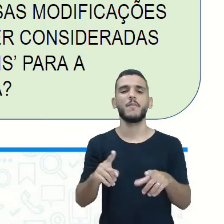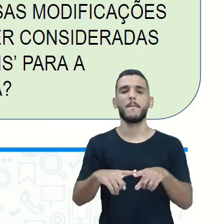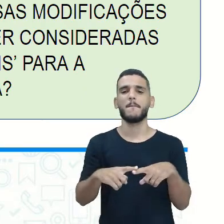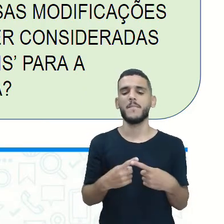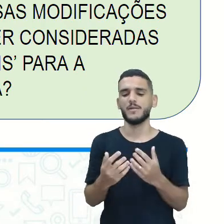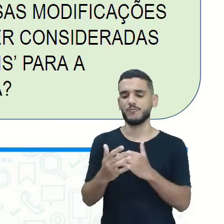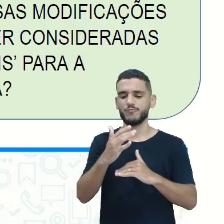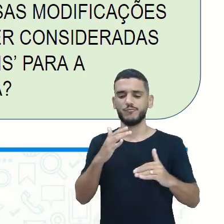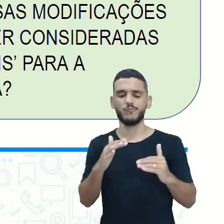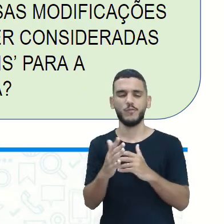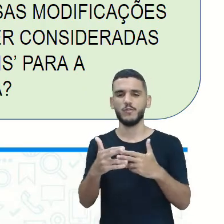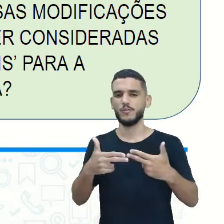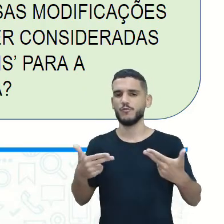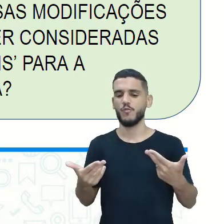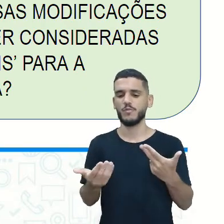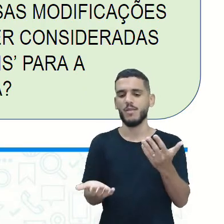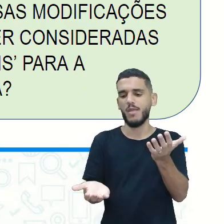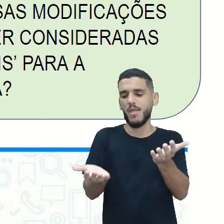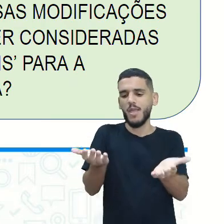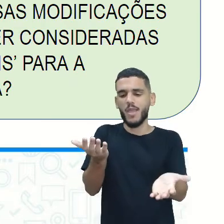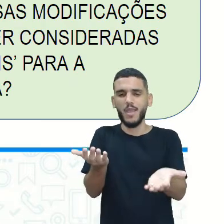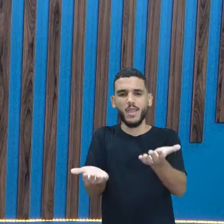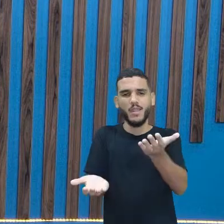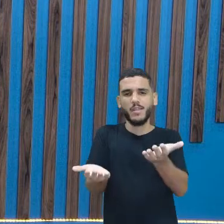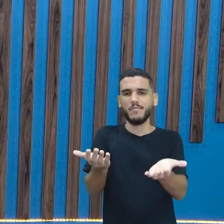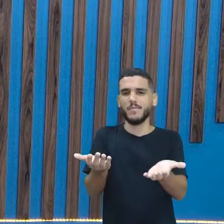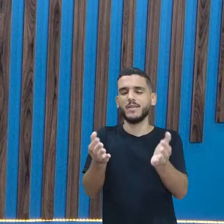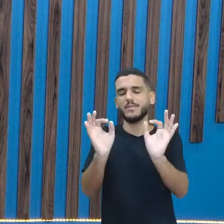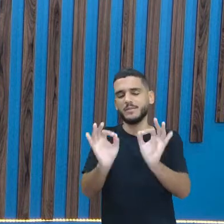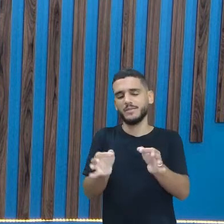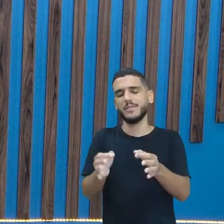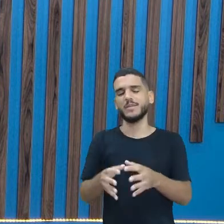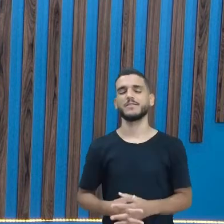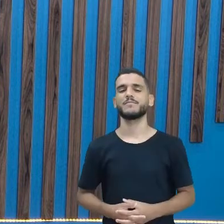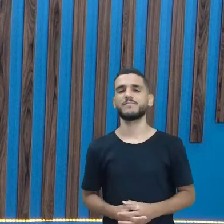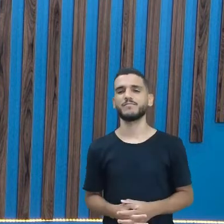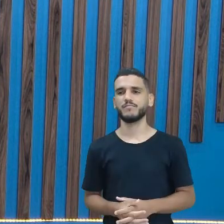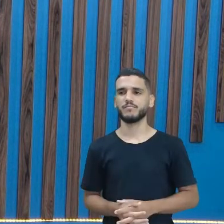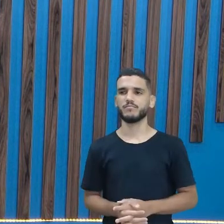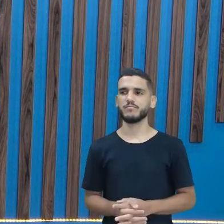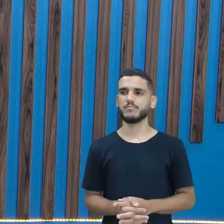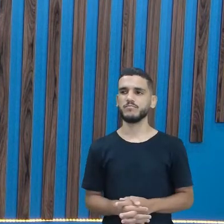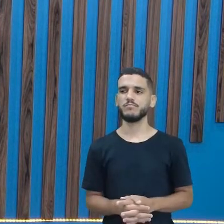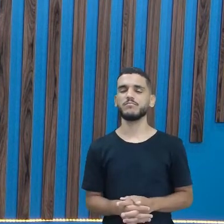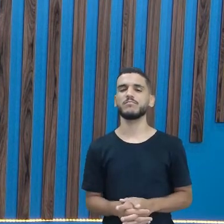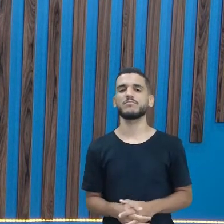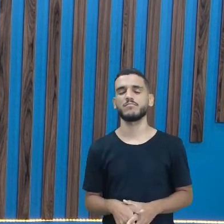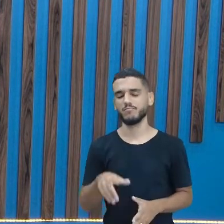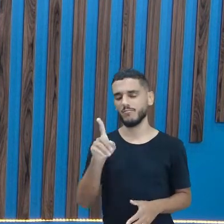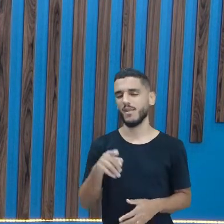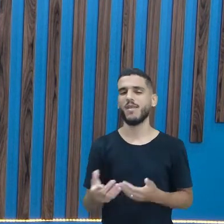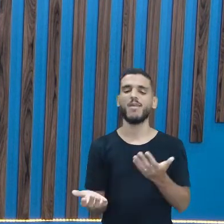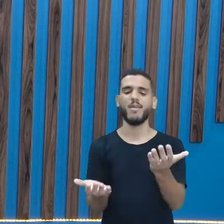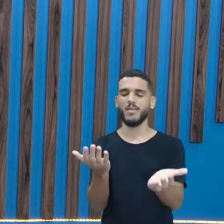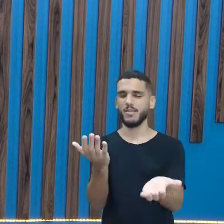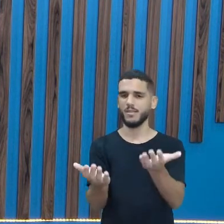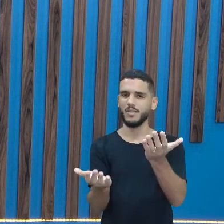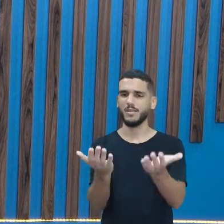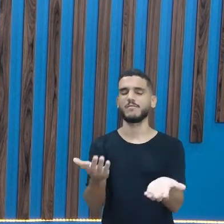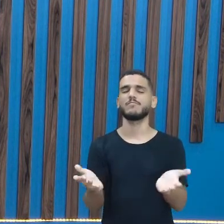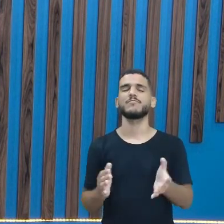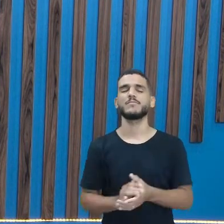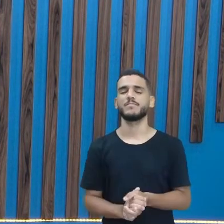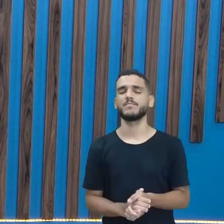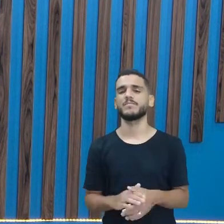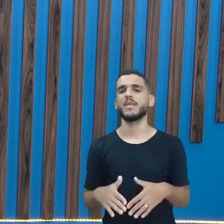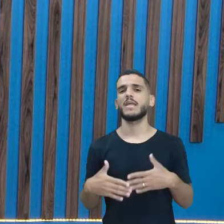com harmonia. Gente, isso é uma palavra que a gente usa muito em música, que harmonia quer dizer equilíbrio, né? Então, quando